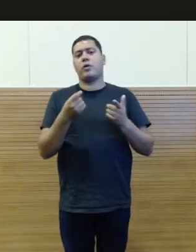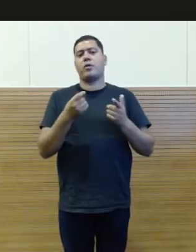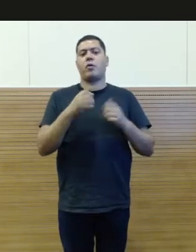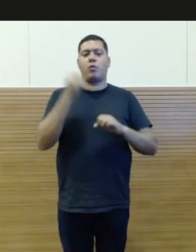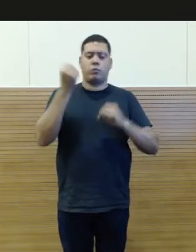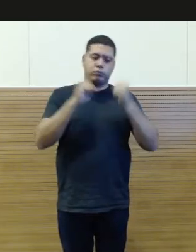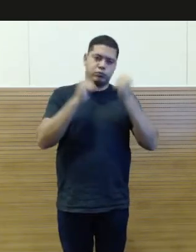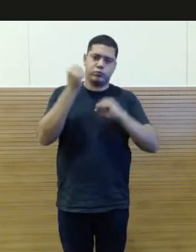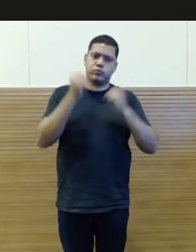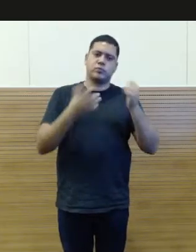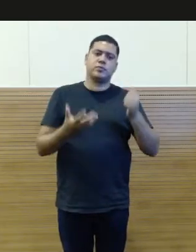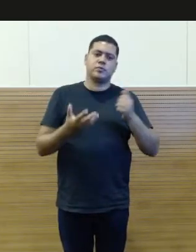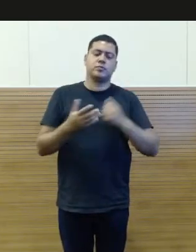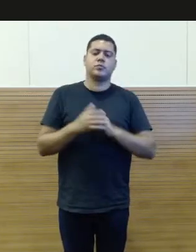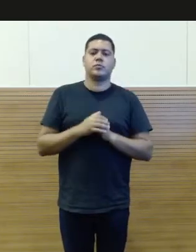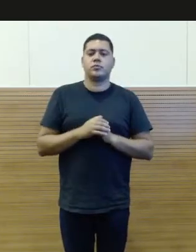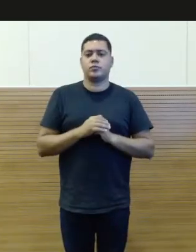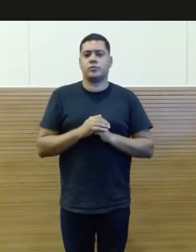como o Carlos discutiu,